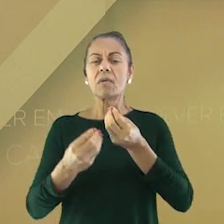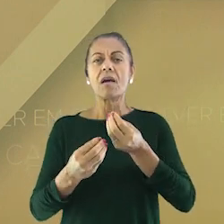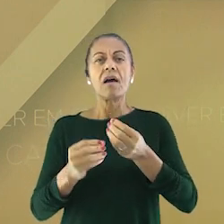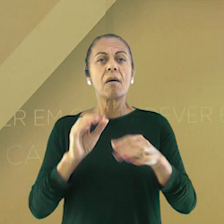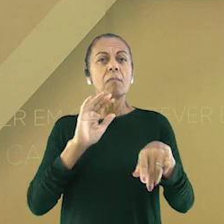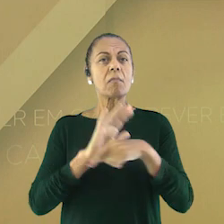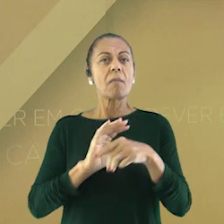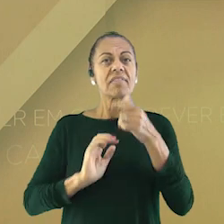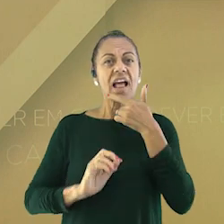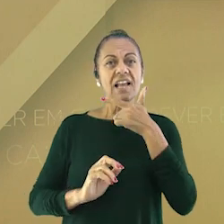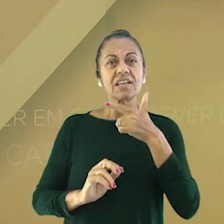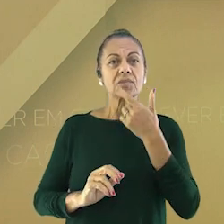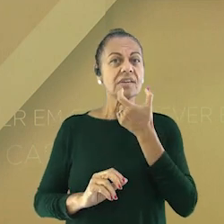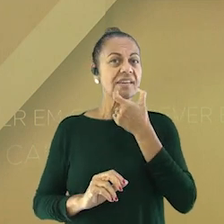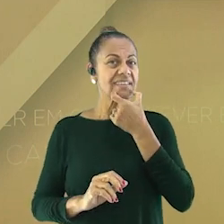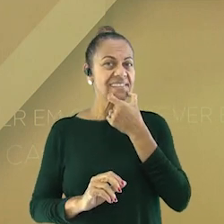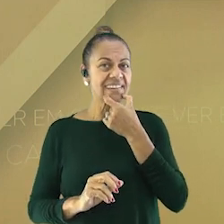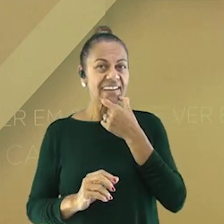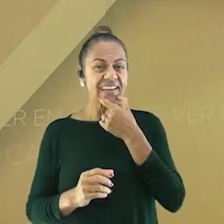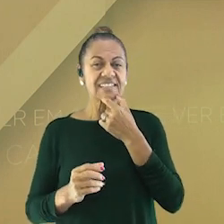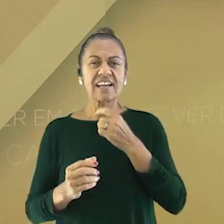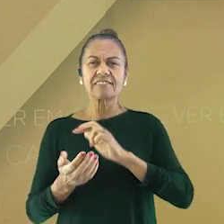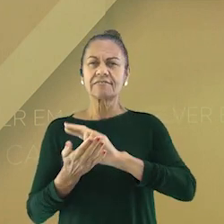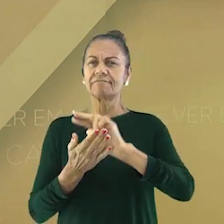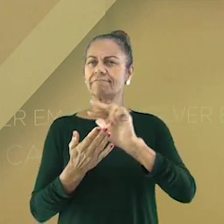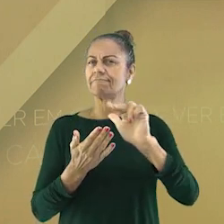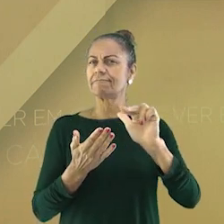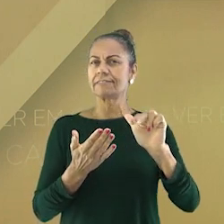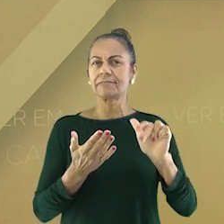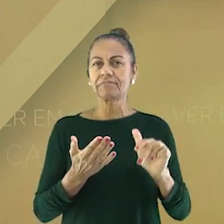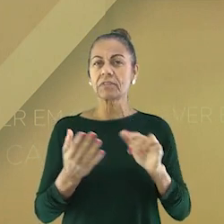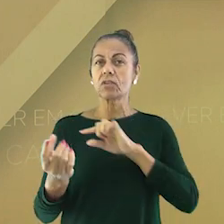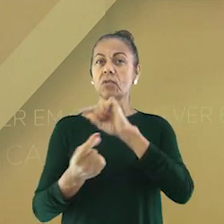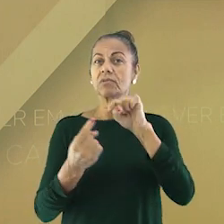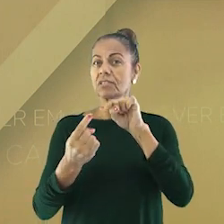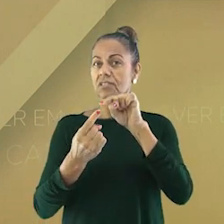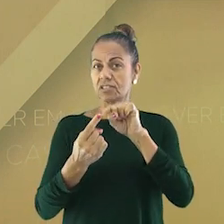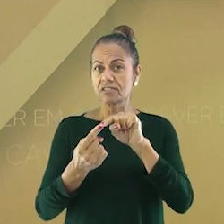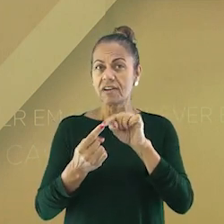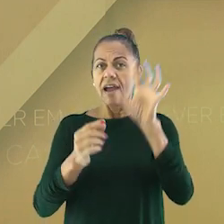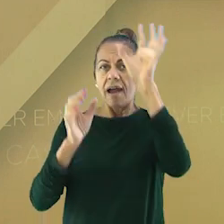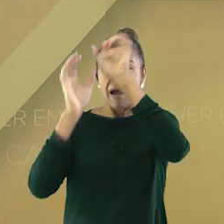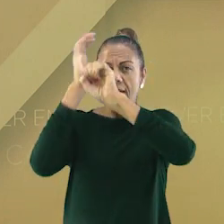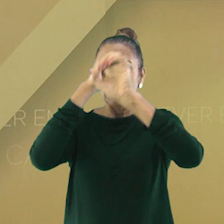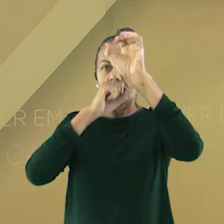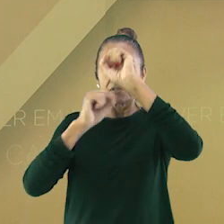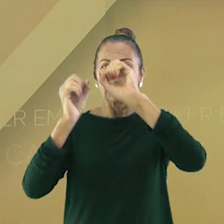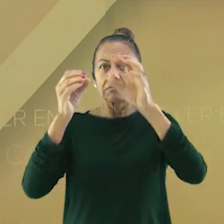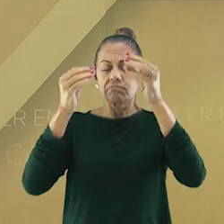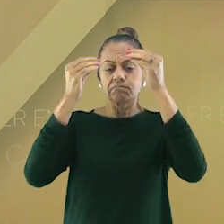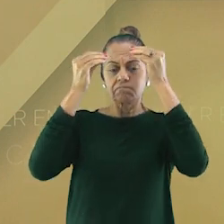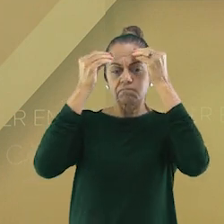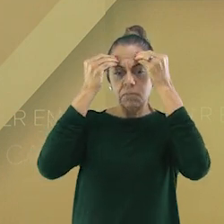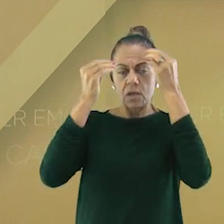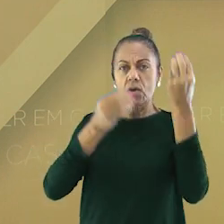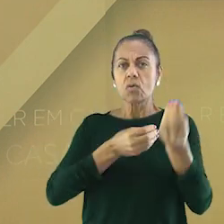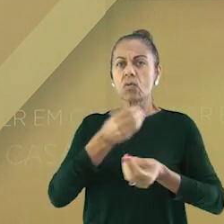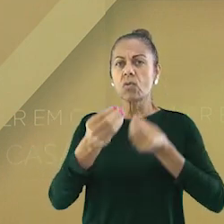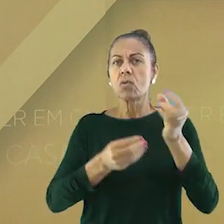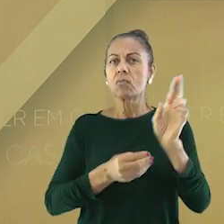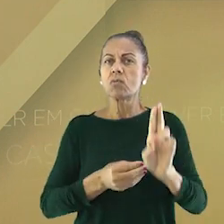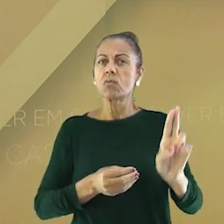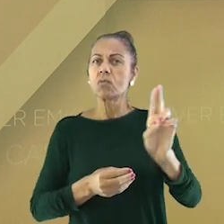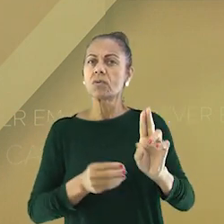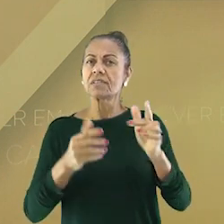inglesa. Os objetivos de aprendizagem são construir conhecimento sistêmico sobre a organização textual e sobre como e